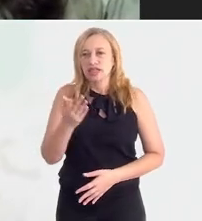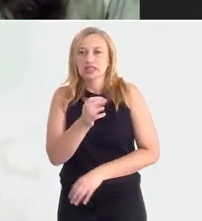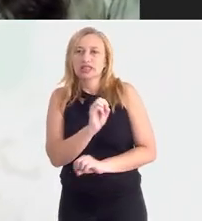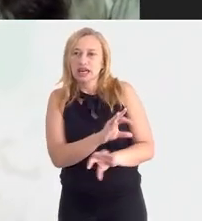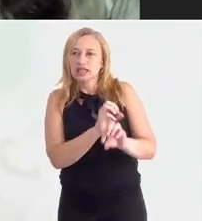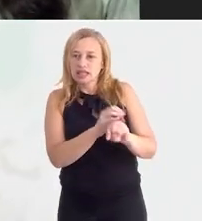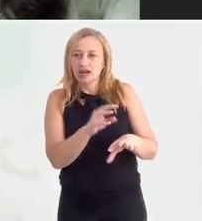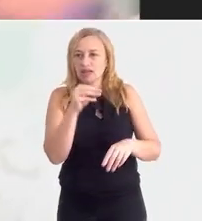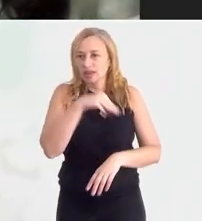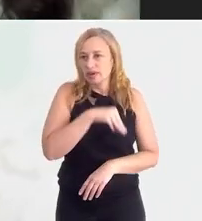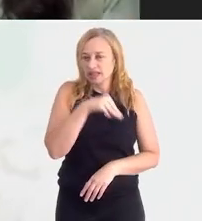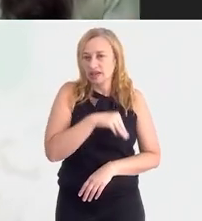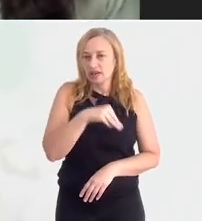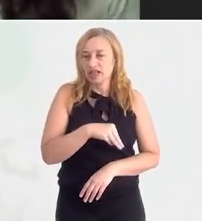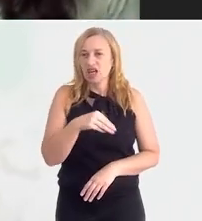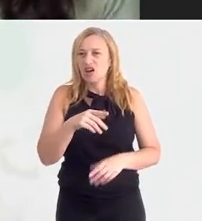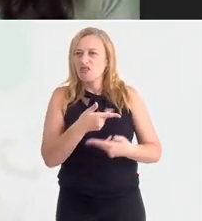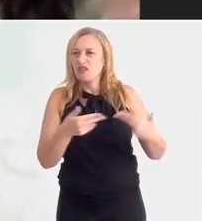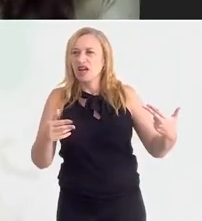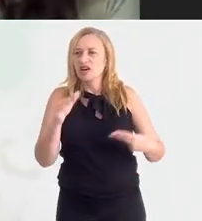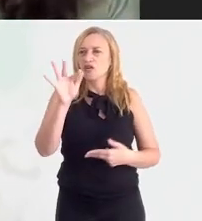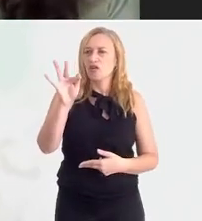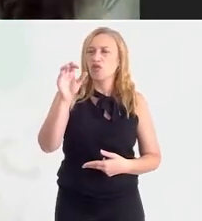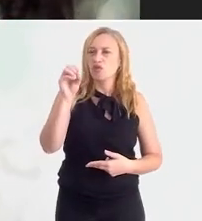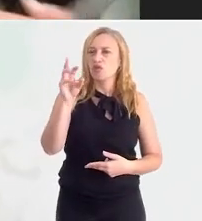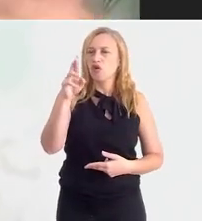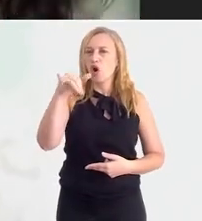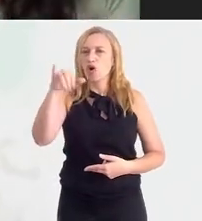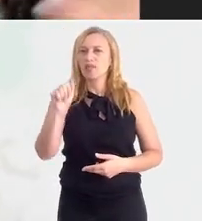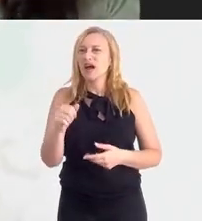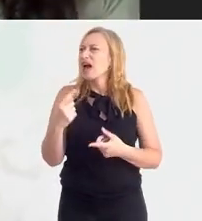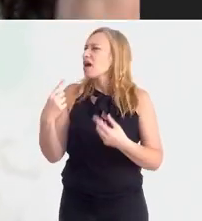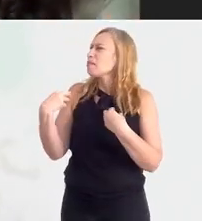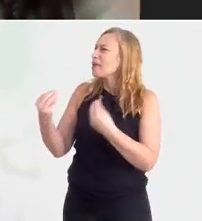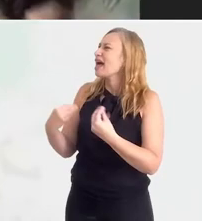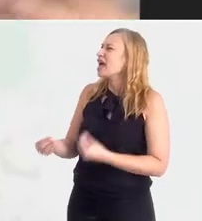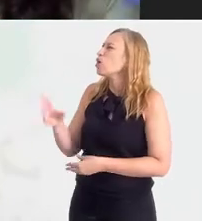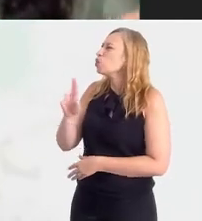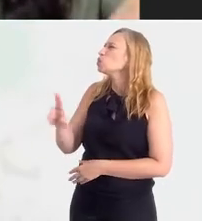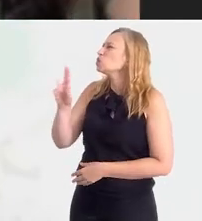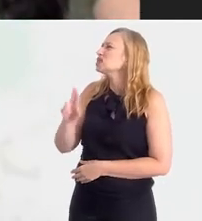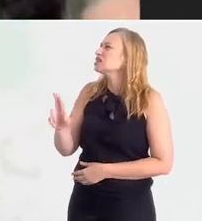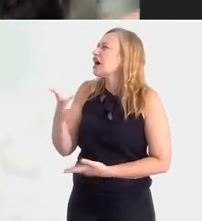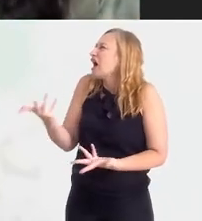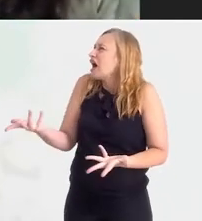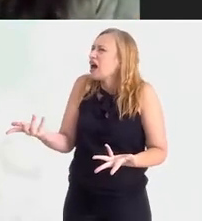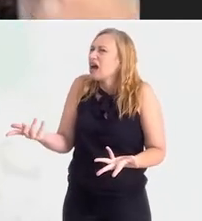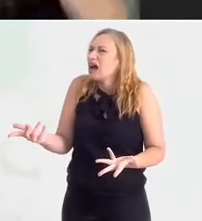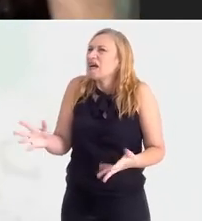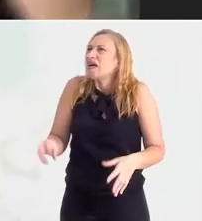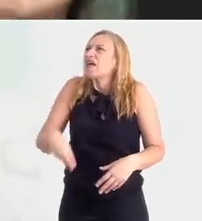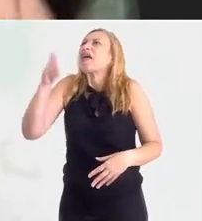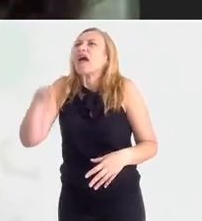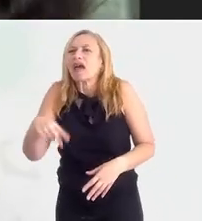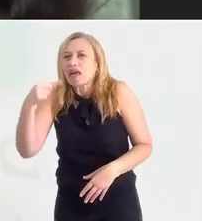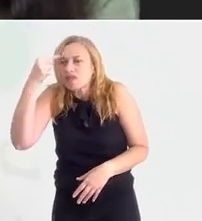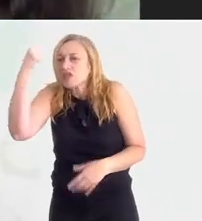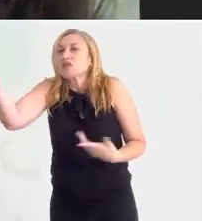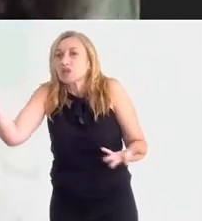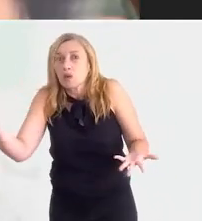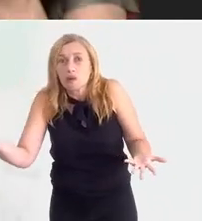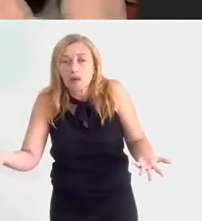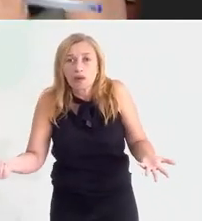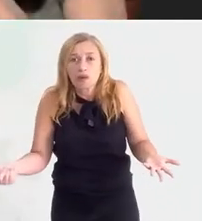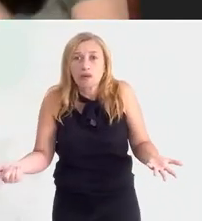aulas de matemática, que você aprende aquelas fórmulas e não sabe para que que você vai usar, de onde surgiu aquilo caiu, de onde, quem foi que inventou